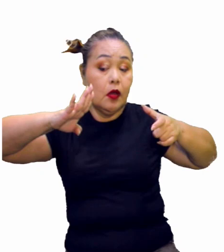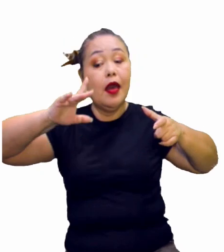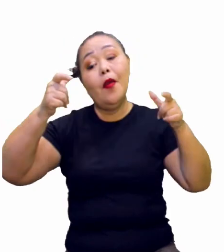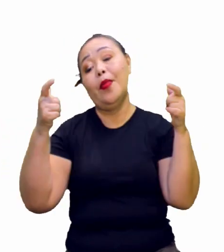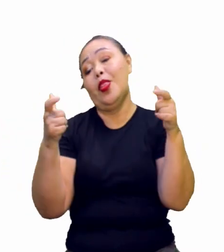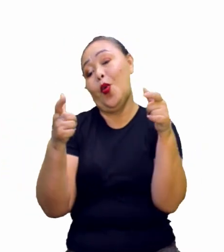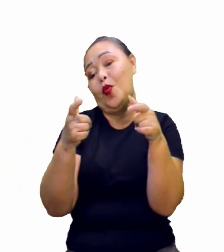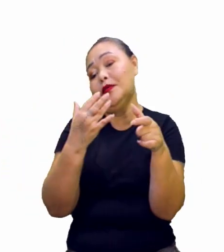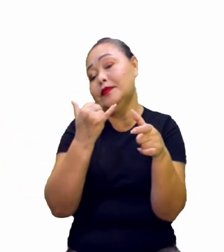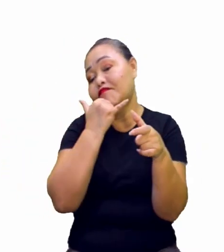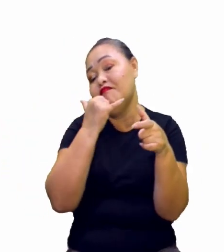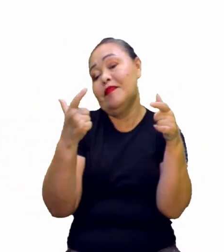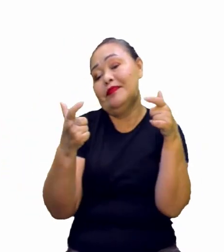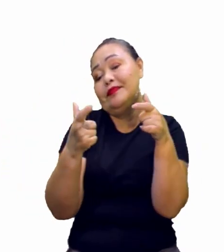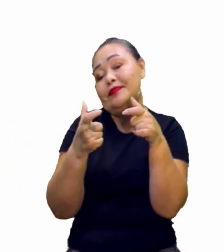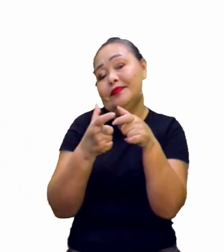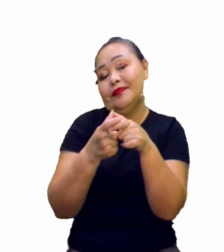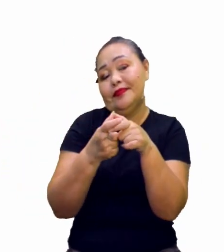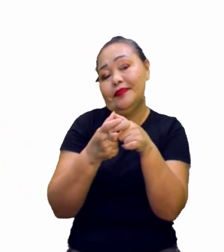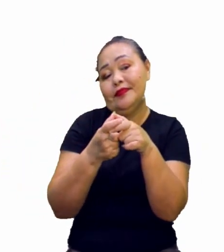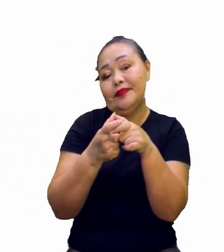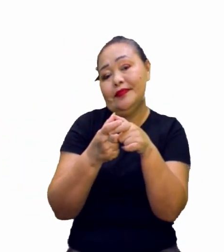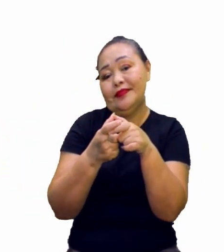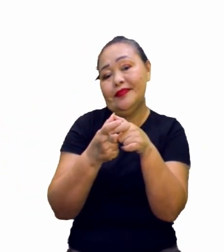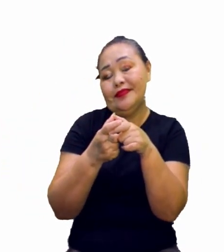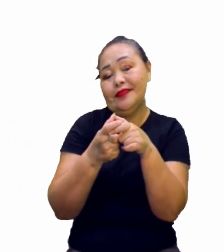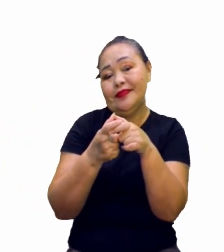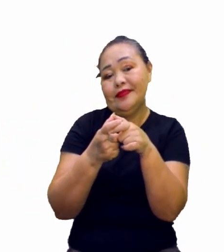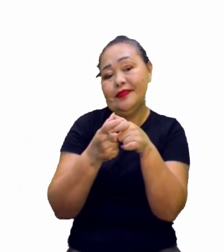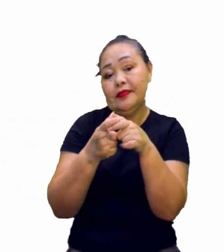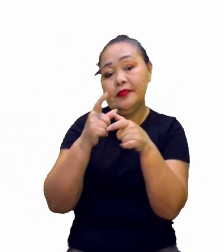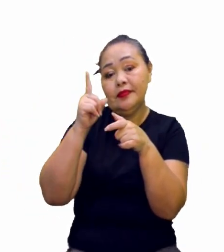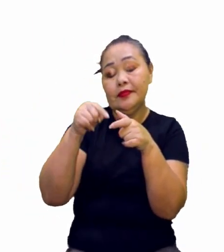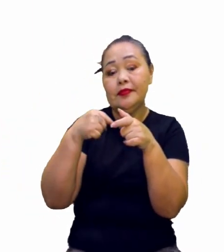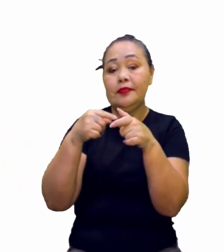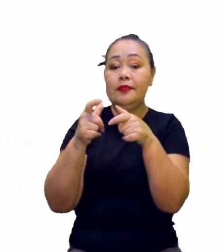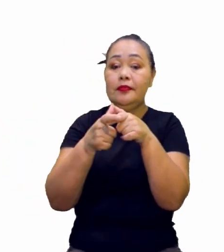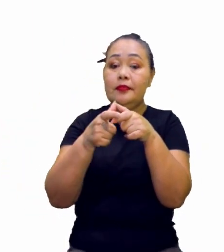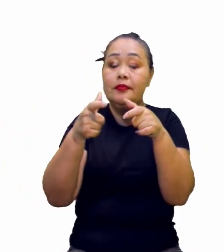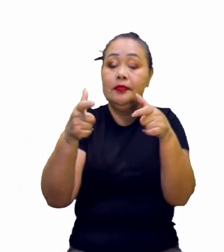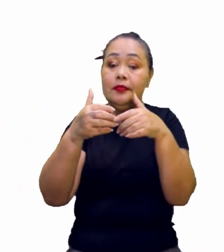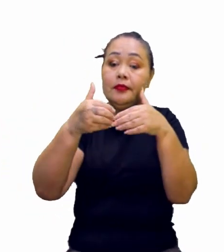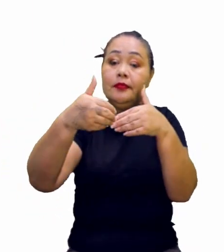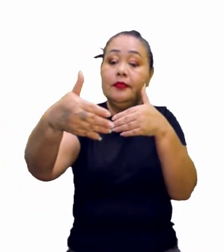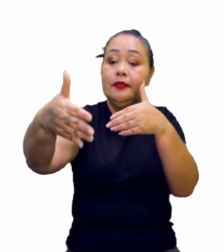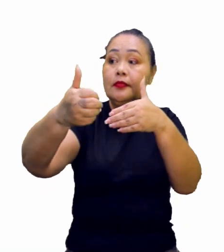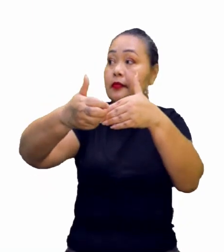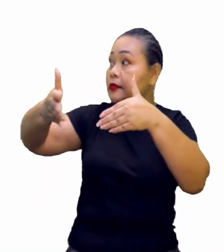menor bioma brasileiro e uma das maiores